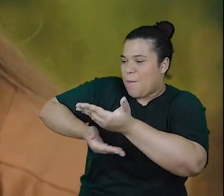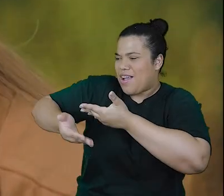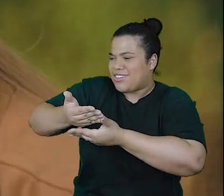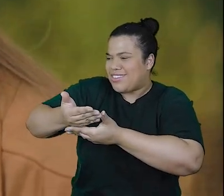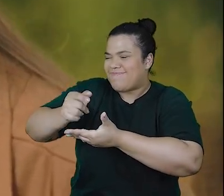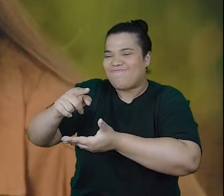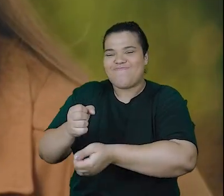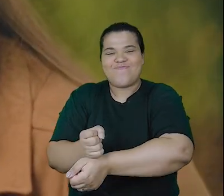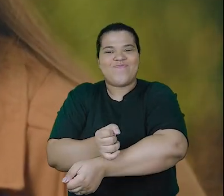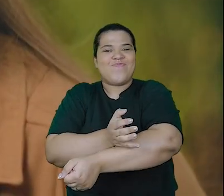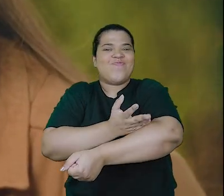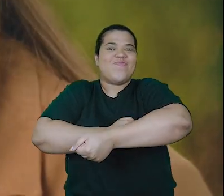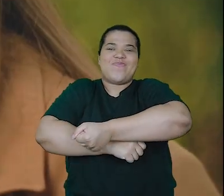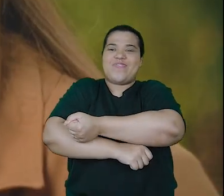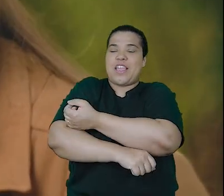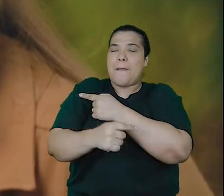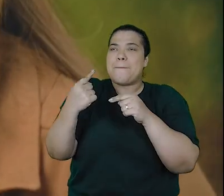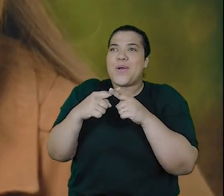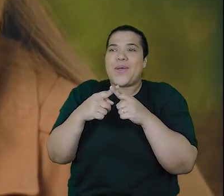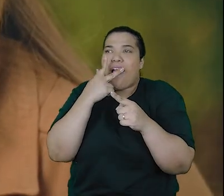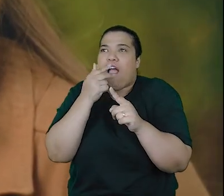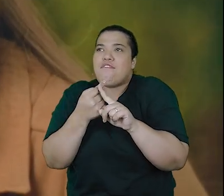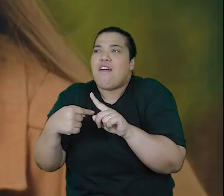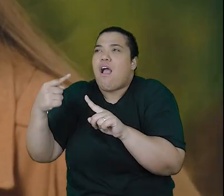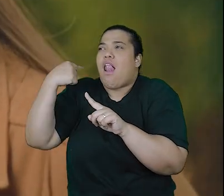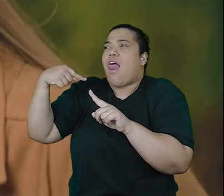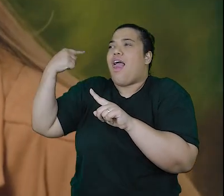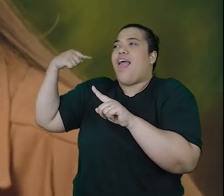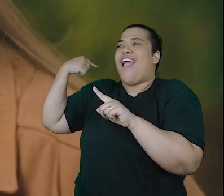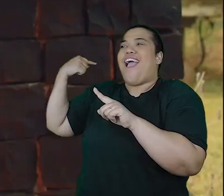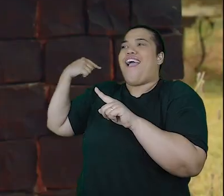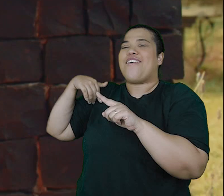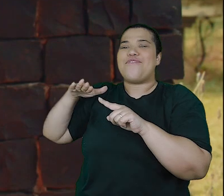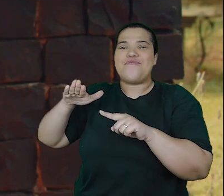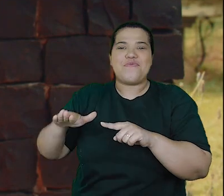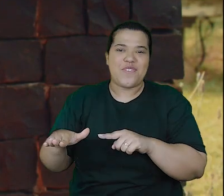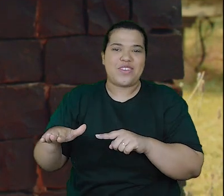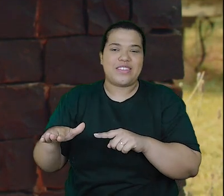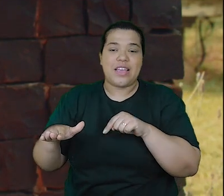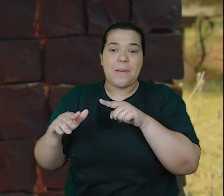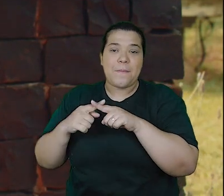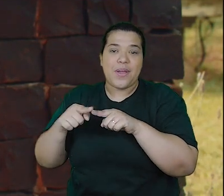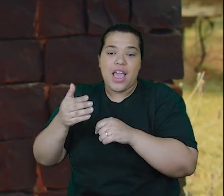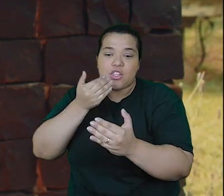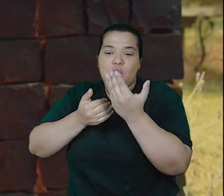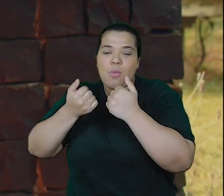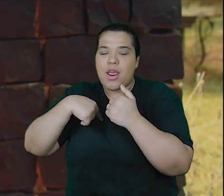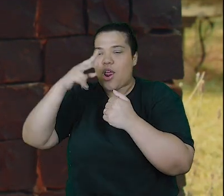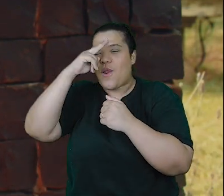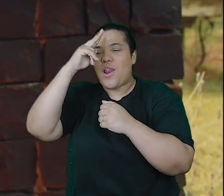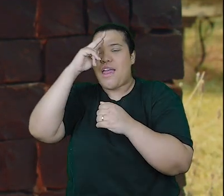emoção profunda, porque é voltar realmente para as memórias da infância, né? E é através da alimentação que a gente cria